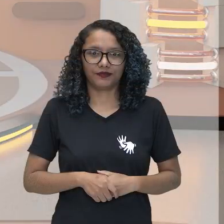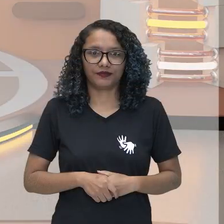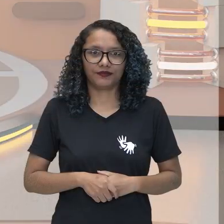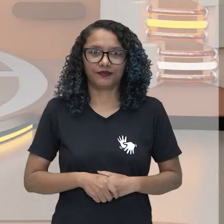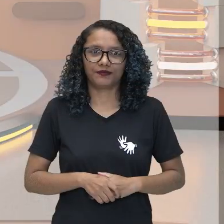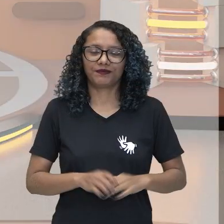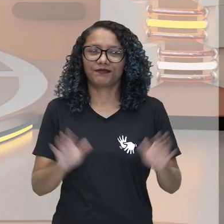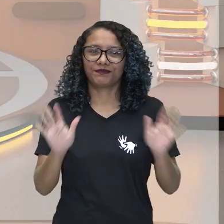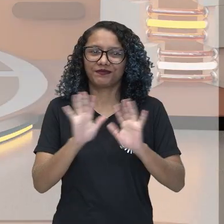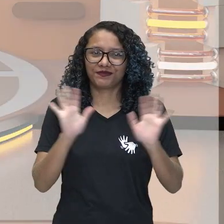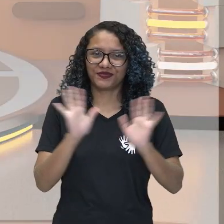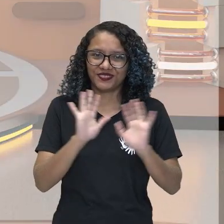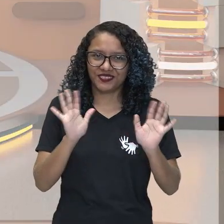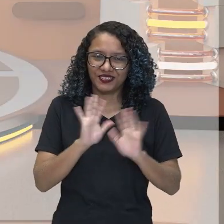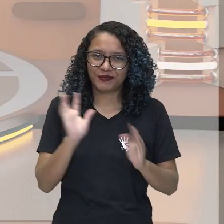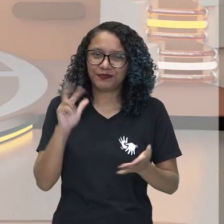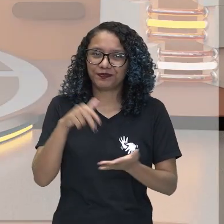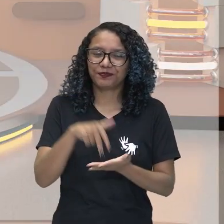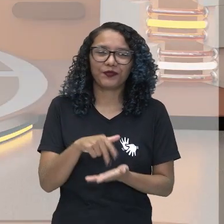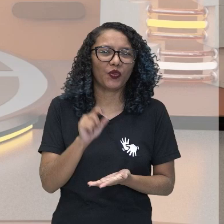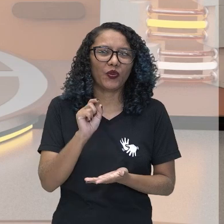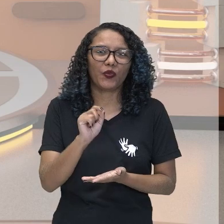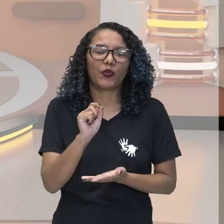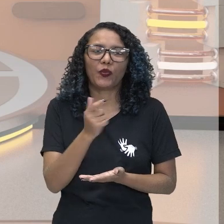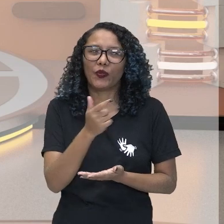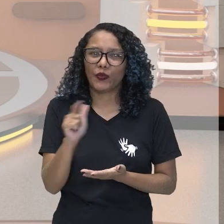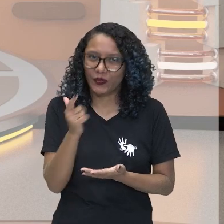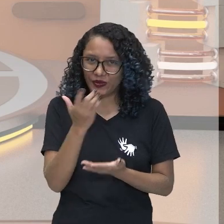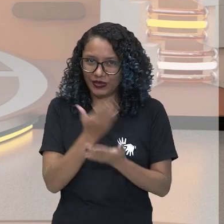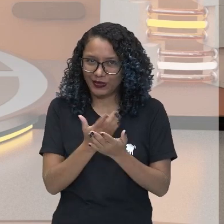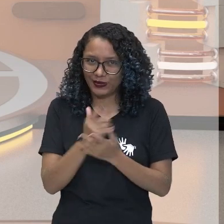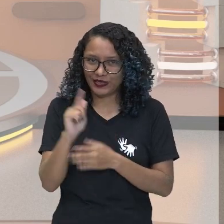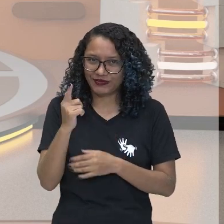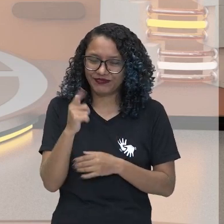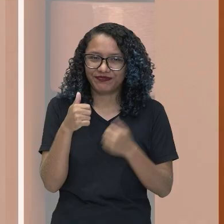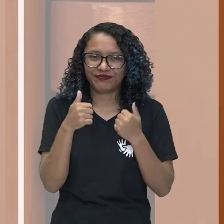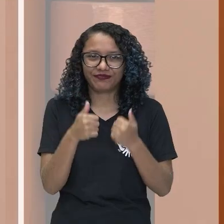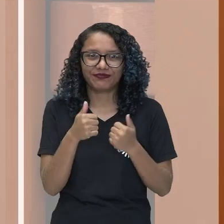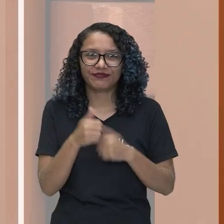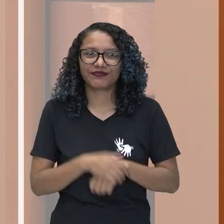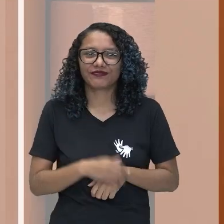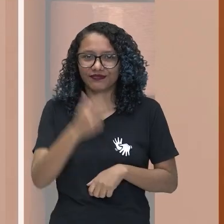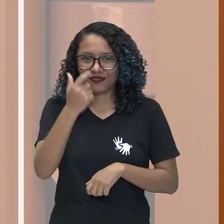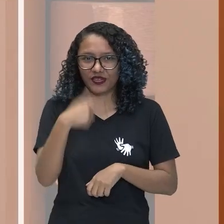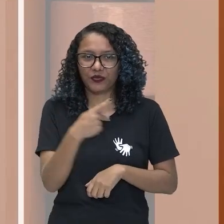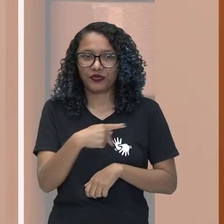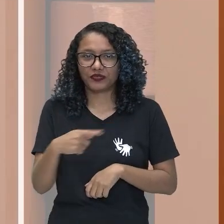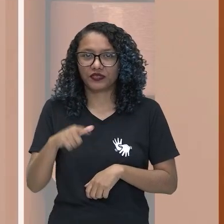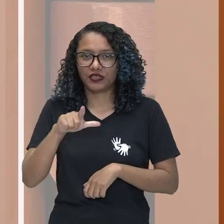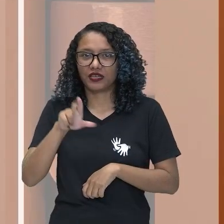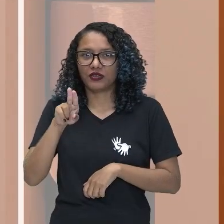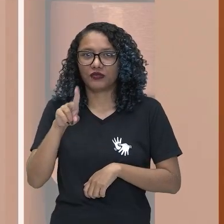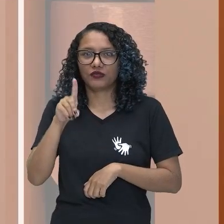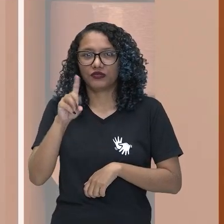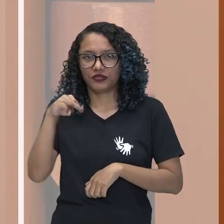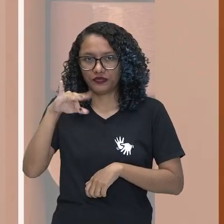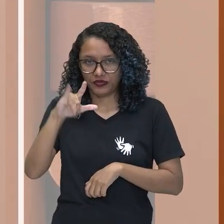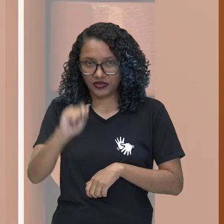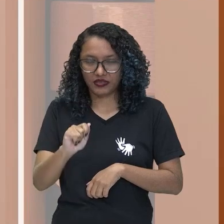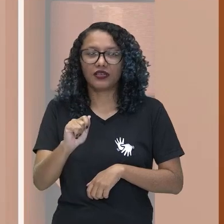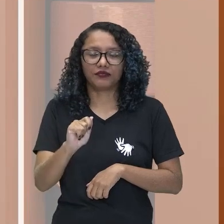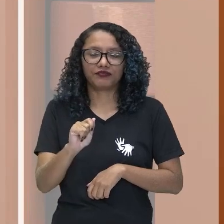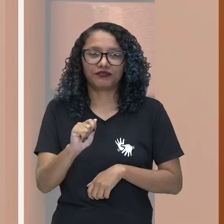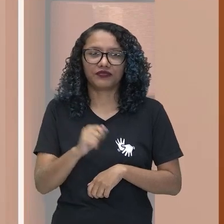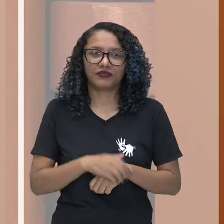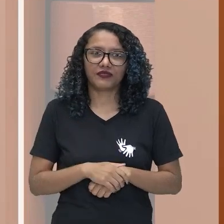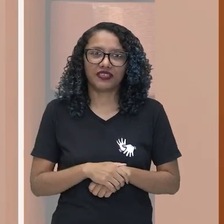Olá a todos vocês, estamos reunidos aqui para mais uma aula de Geografia. Eu sou a professora Ludmila